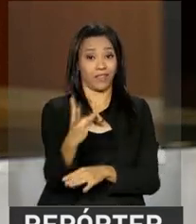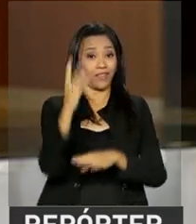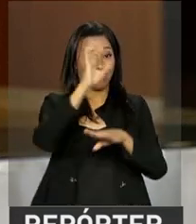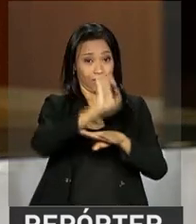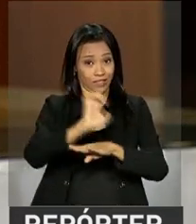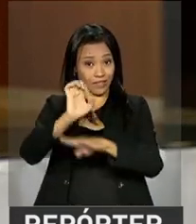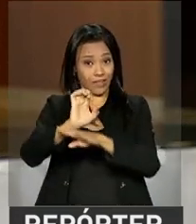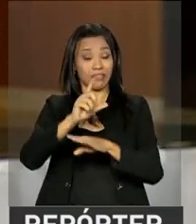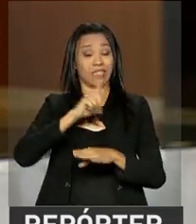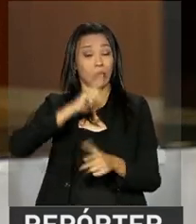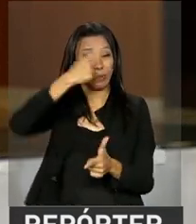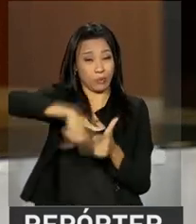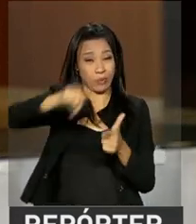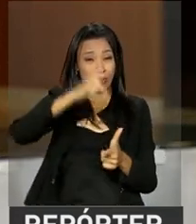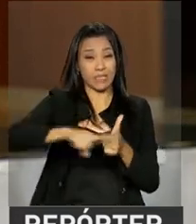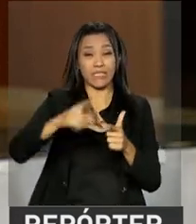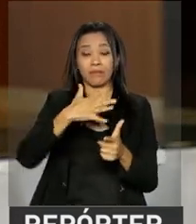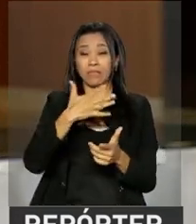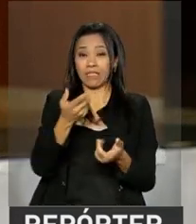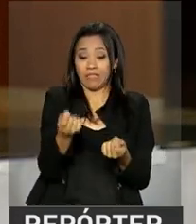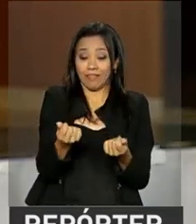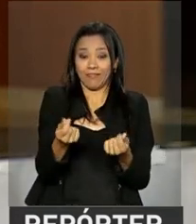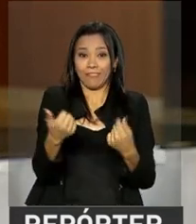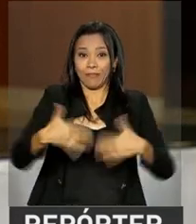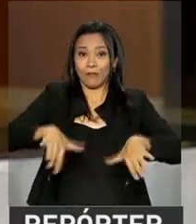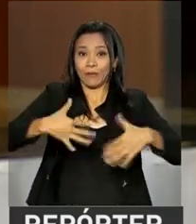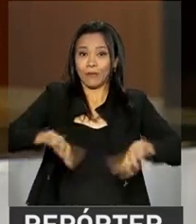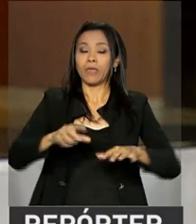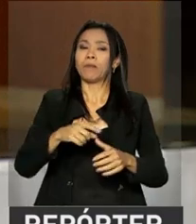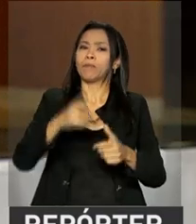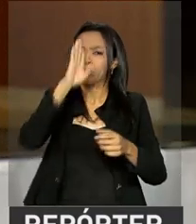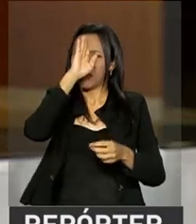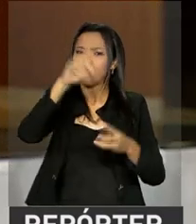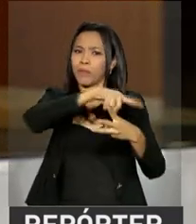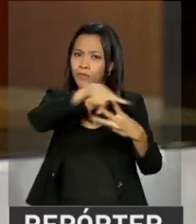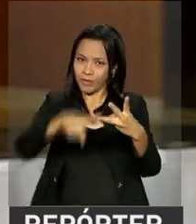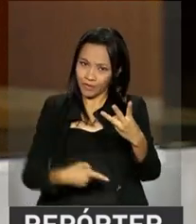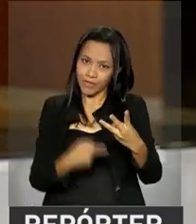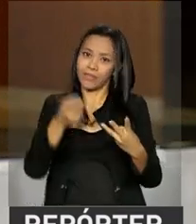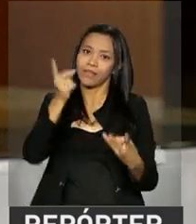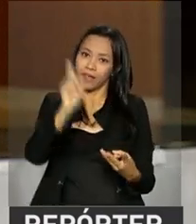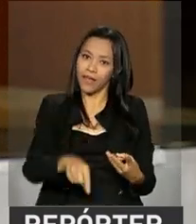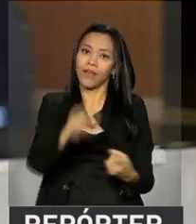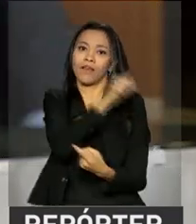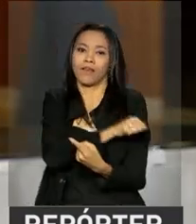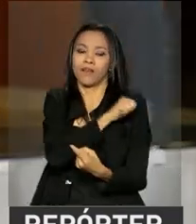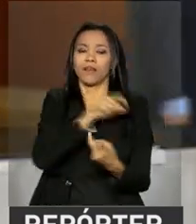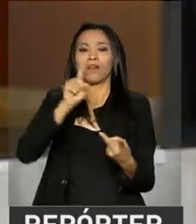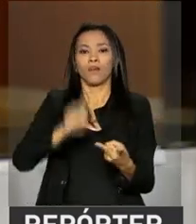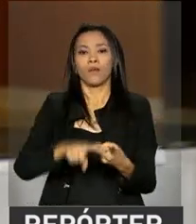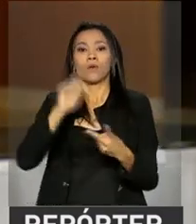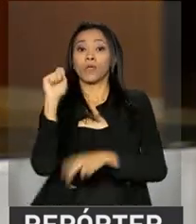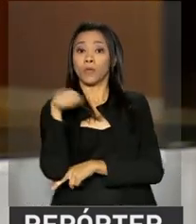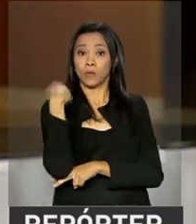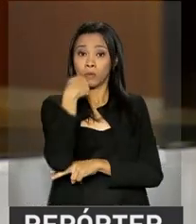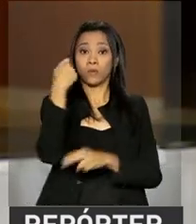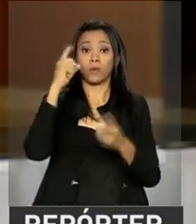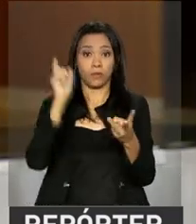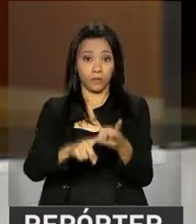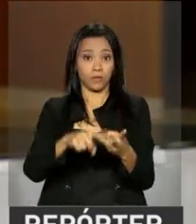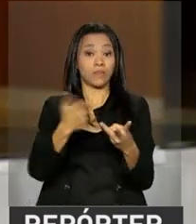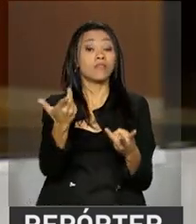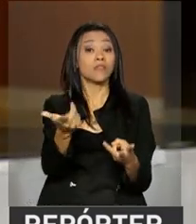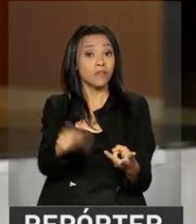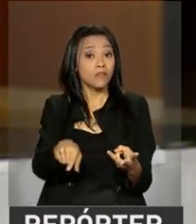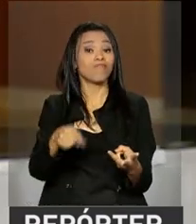em situação de calamidade financeira, principalmente esses três estados, né, que são Rio de Janeiro, Rio Grande do